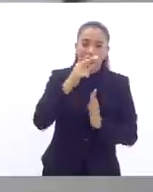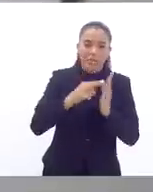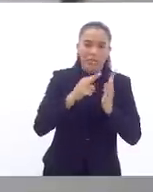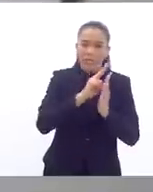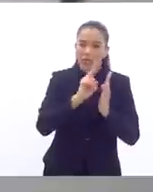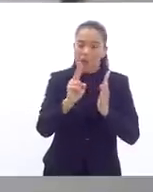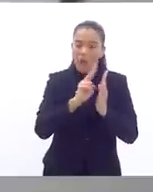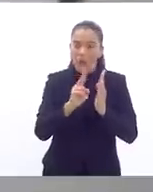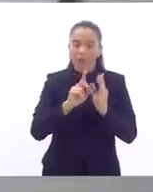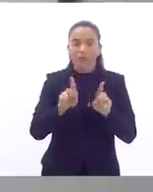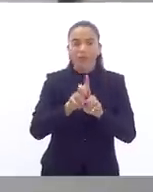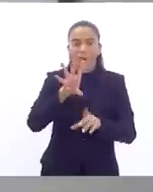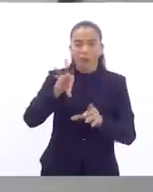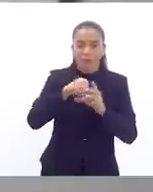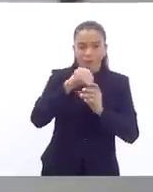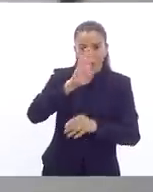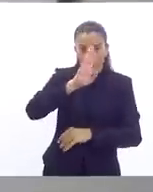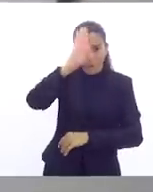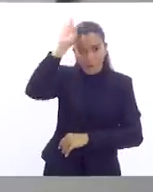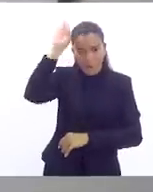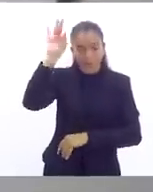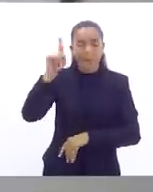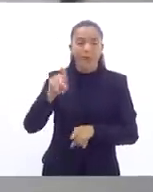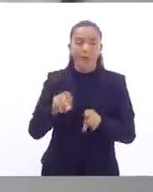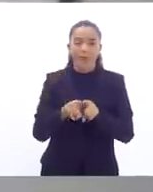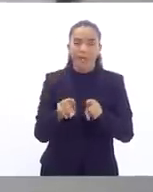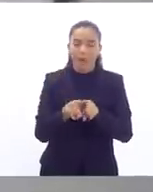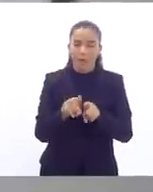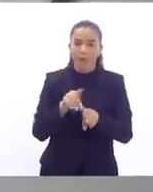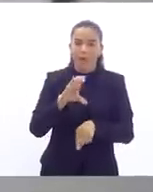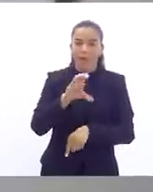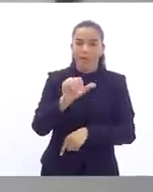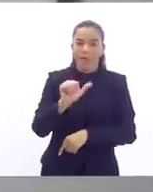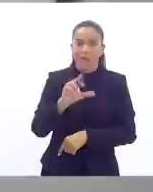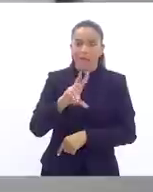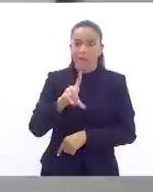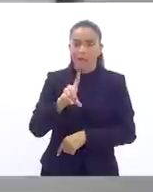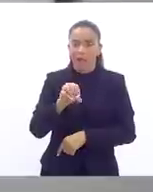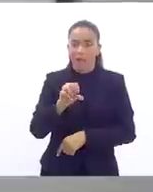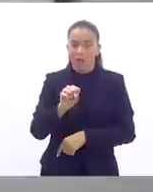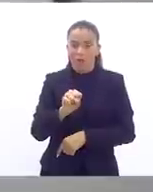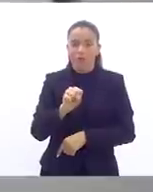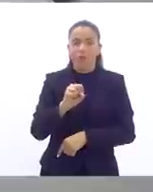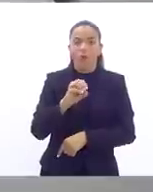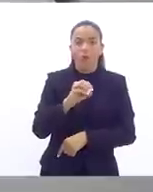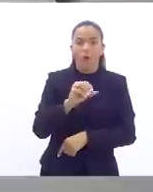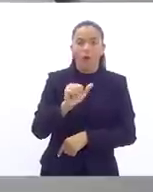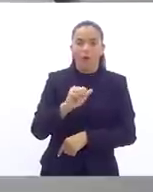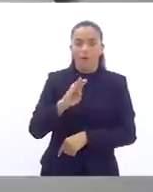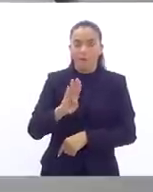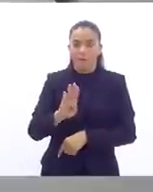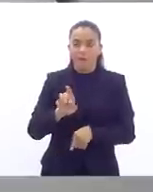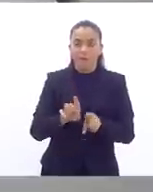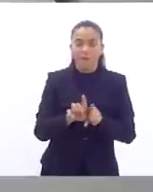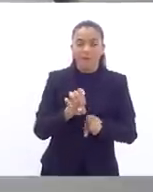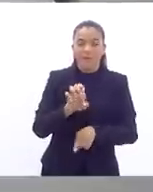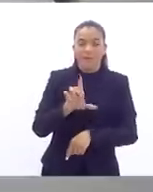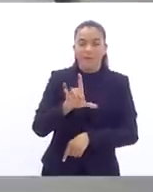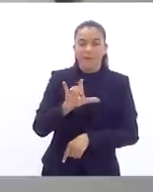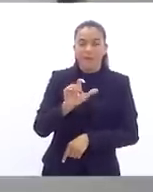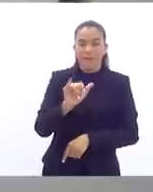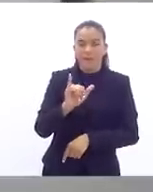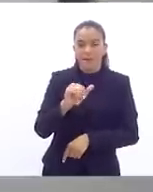do Corpo de Bombeiros Roberto Tavares Carlos Henrique Júnior OAB e Elaine Santos